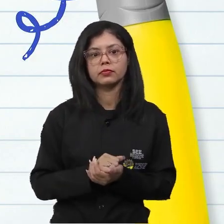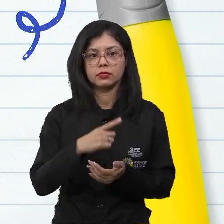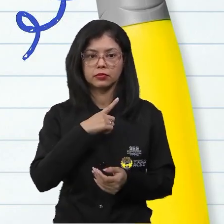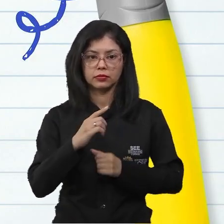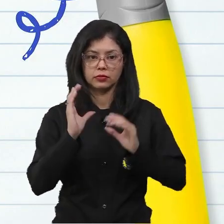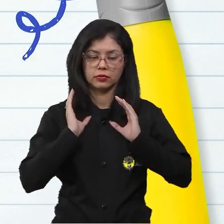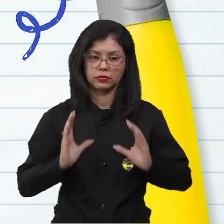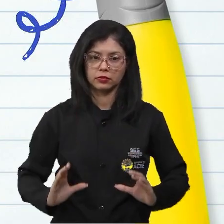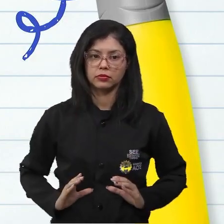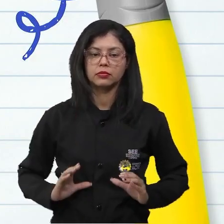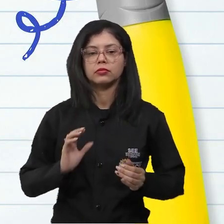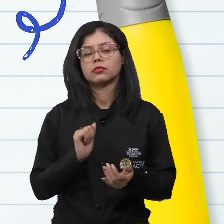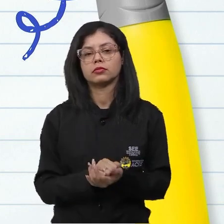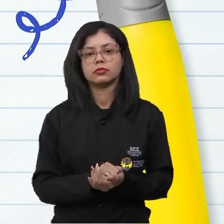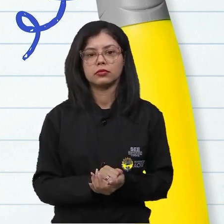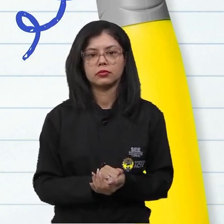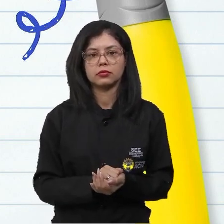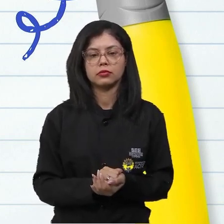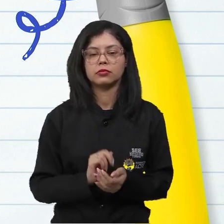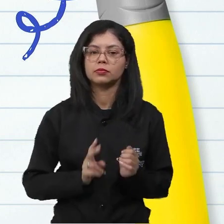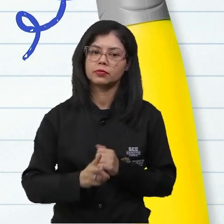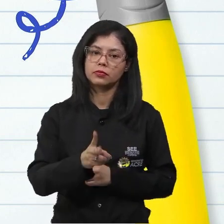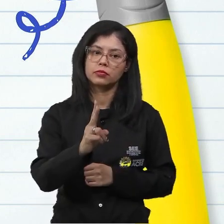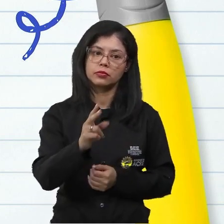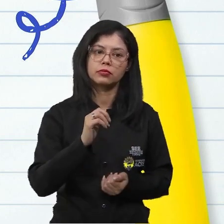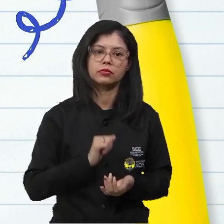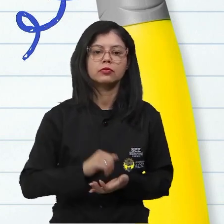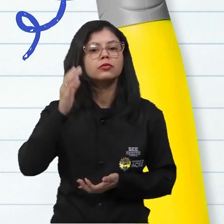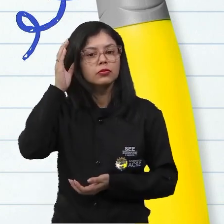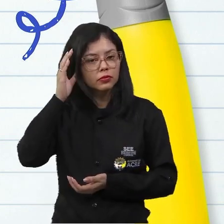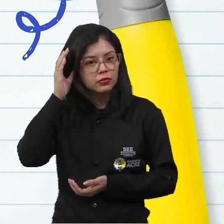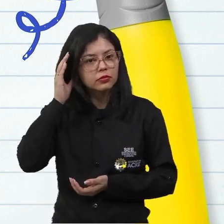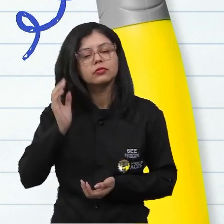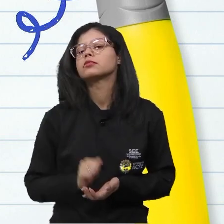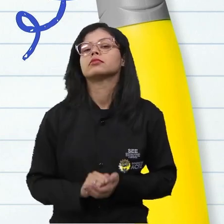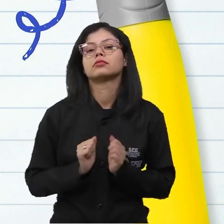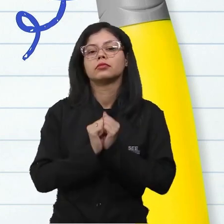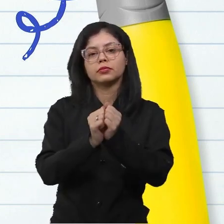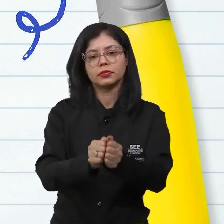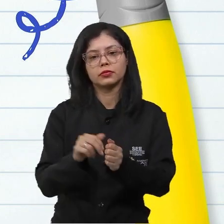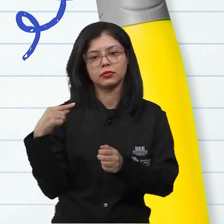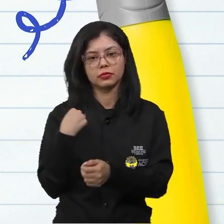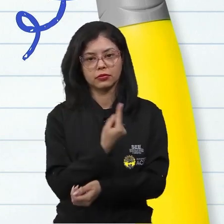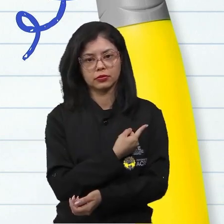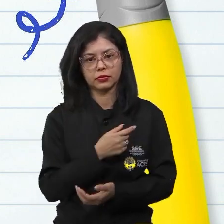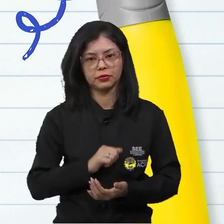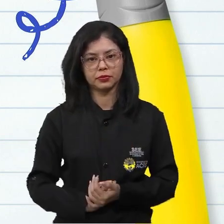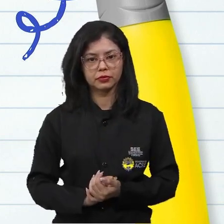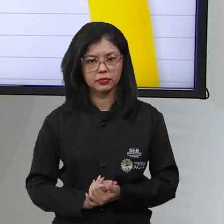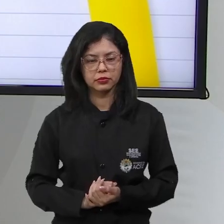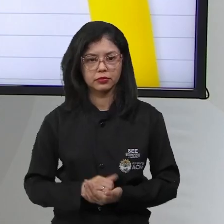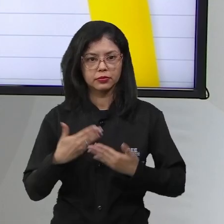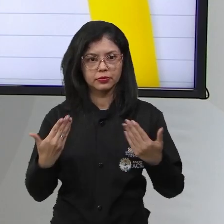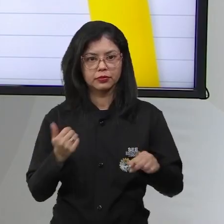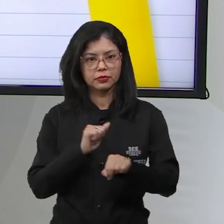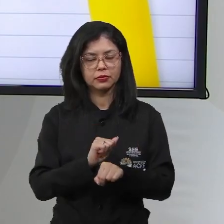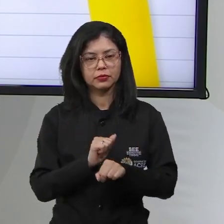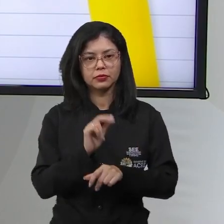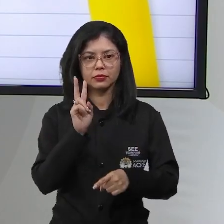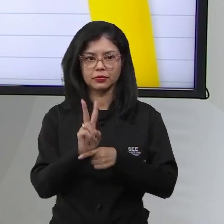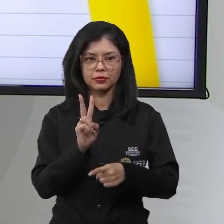informações, exercemos nossa cidadania de forma mais consciente e participativa. E eu espero ter